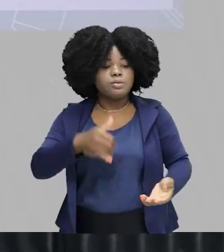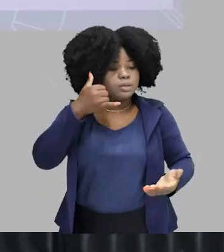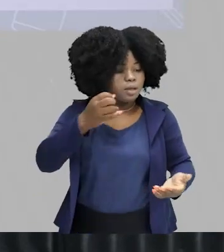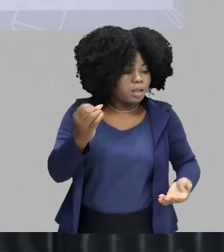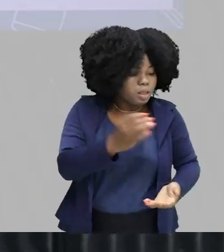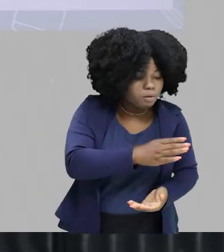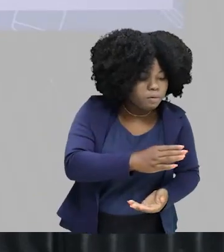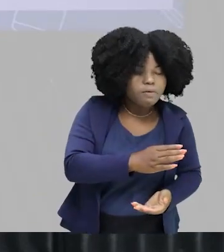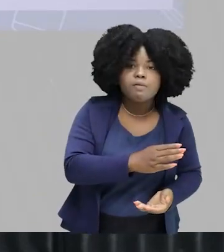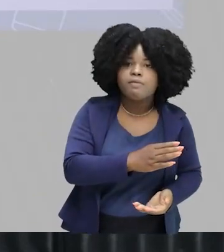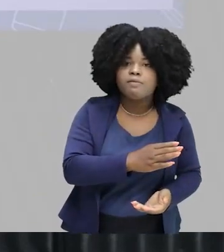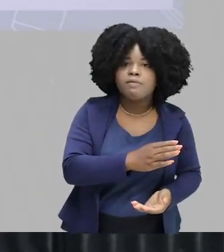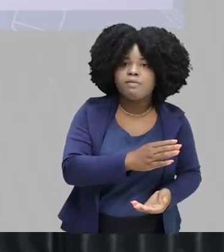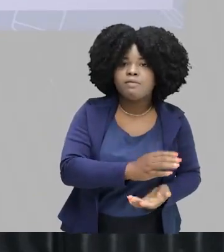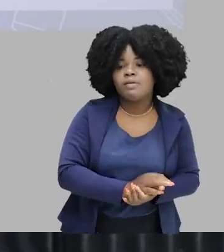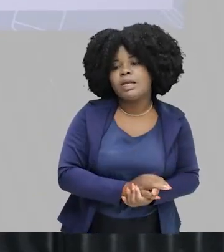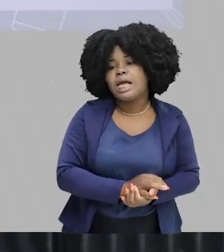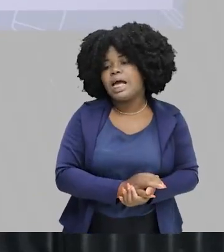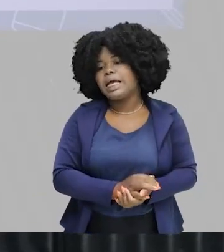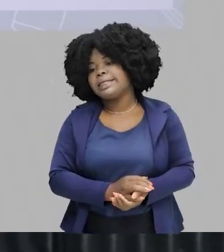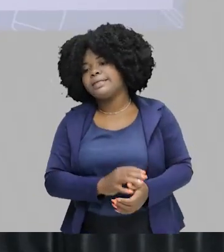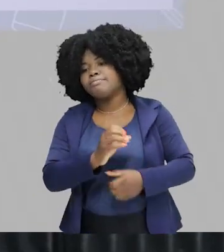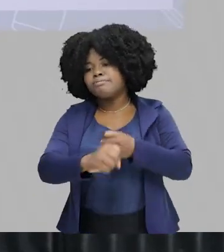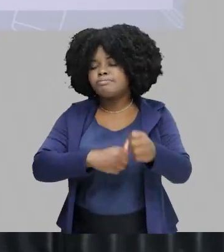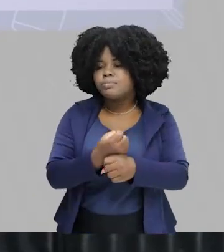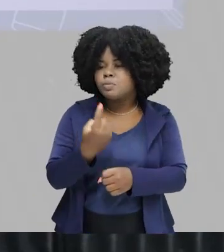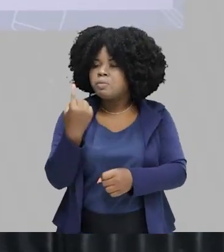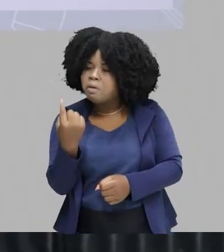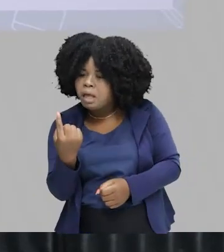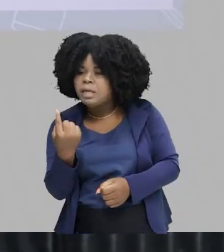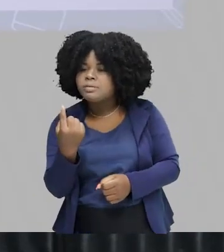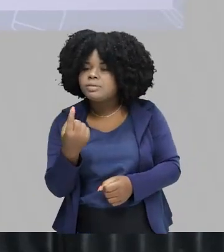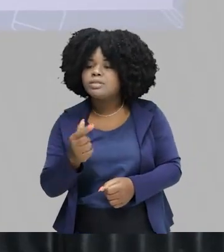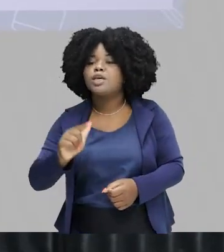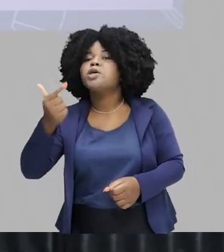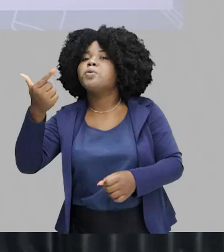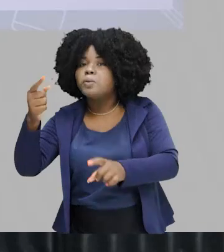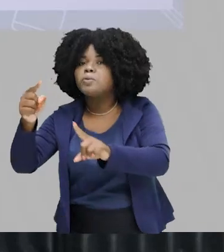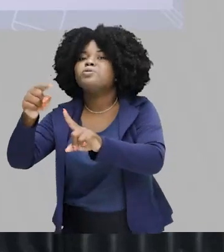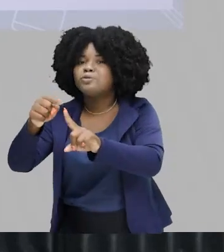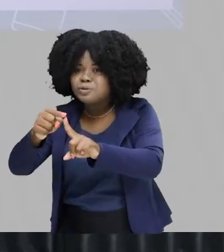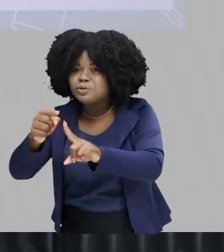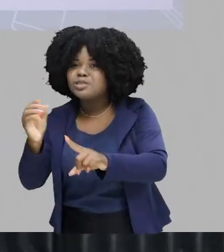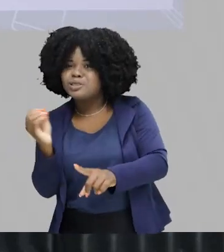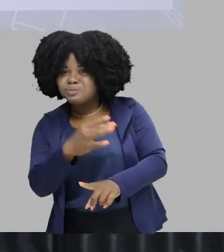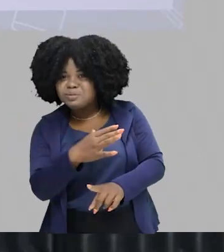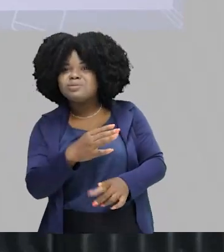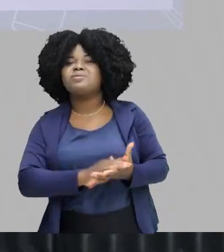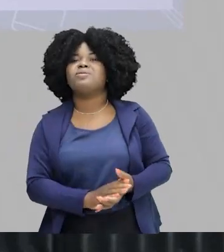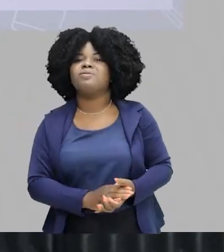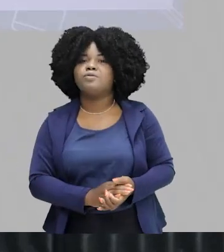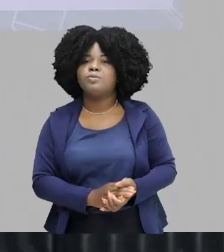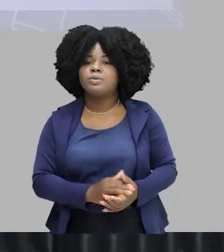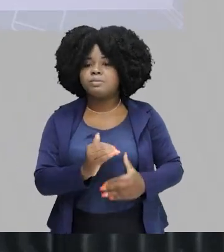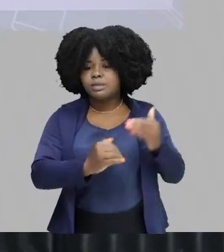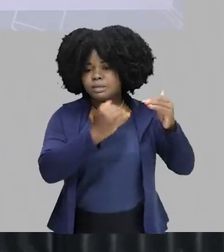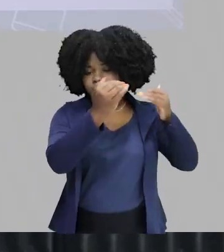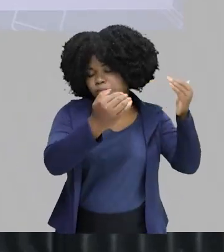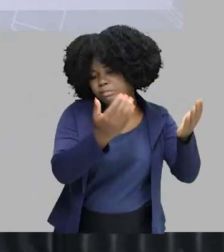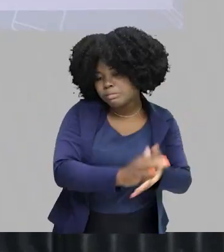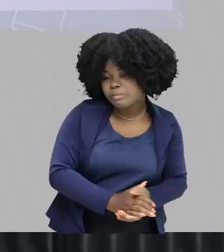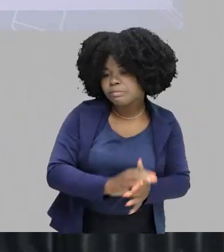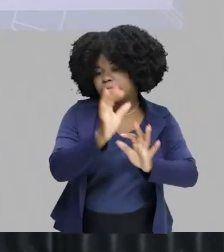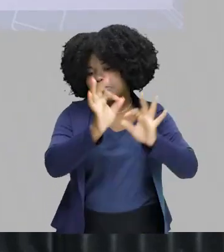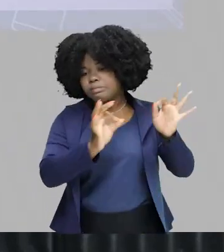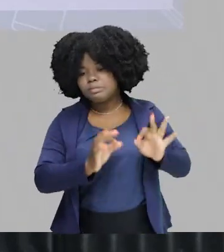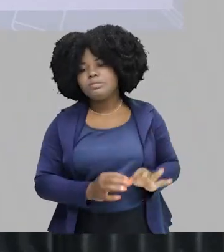Samsung novo, e menos de um ano depois já tem um outro modelo. Já tem um modelo que é mais avançado tecnologicamente. Ou então um notebook,